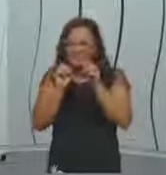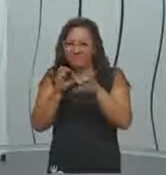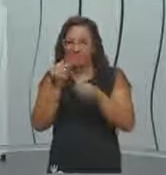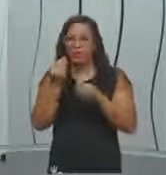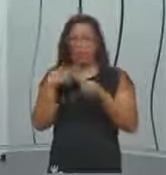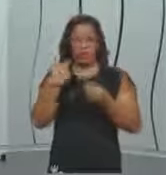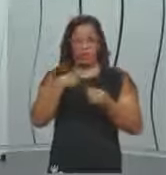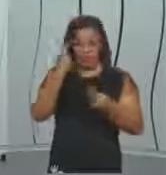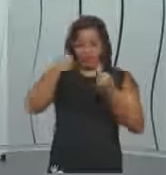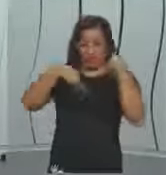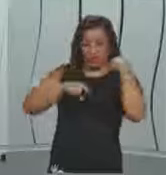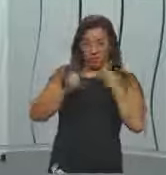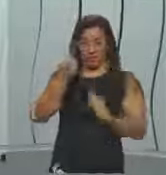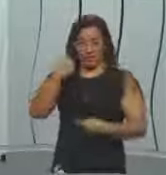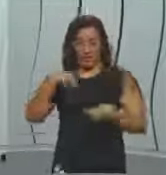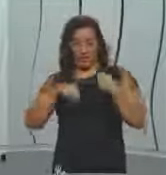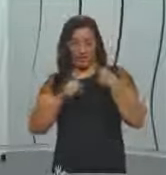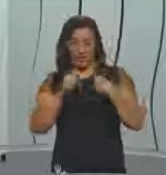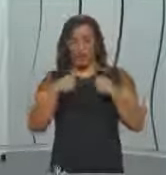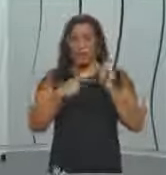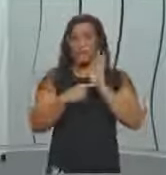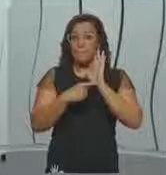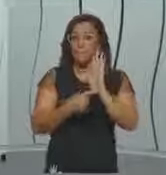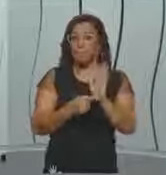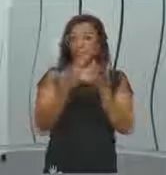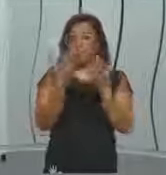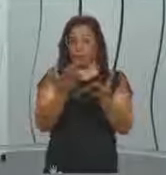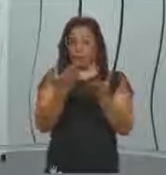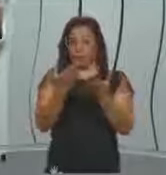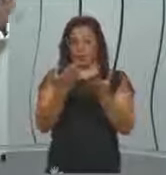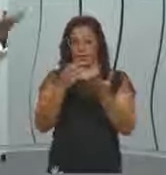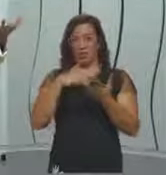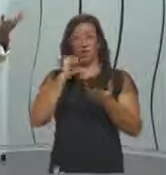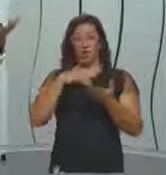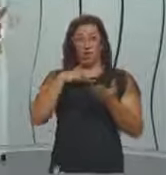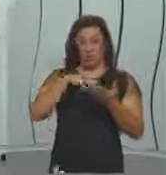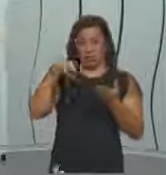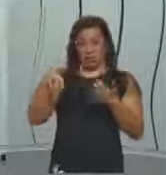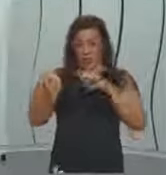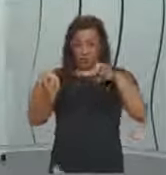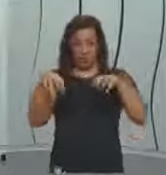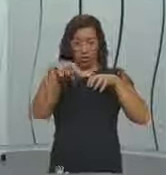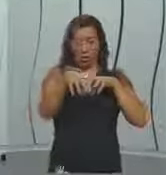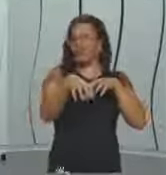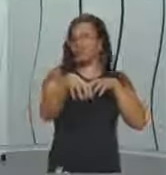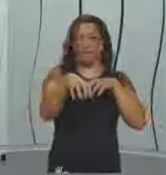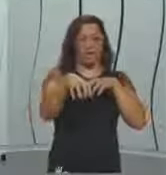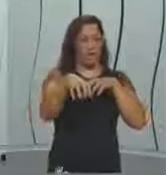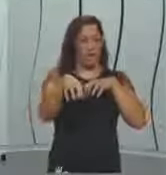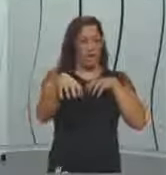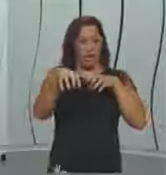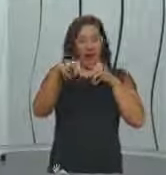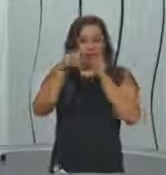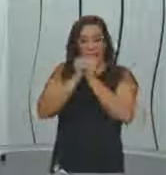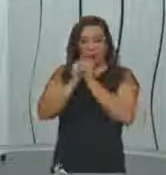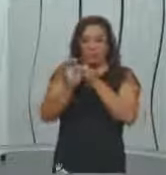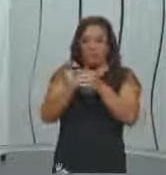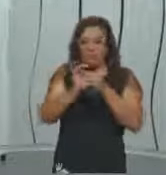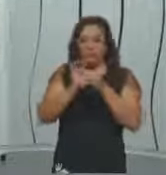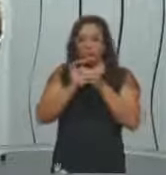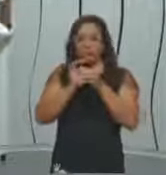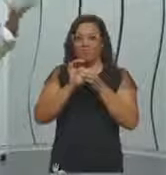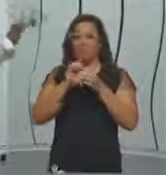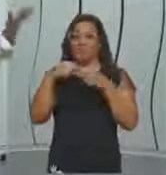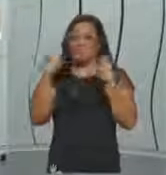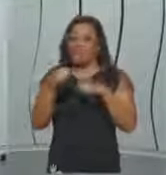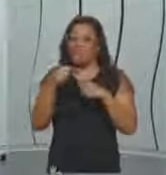entre os sistemas, mostrar para você que os sistemas não estão sozinhos, que eles não trabalham isolados, mas um sistema